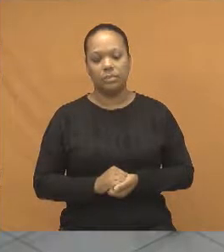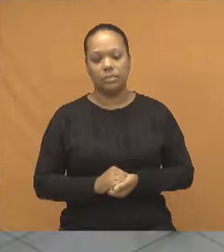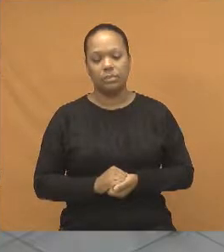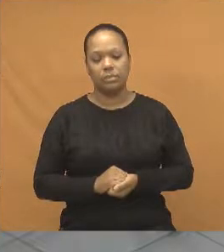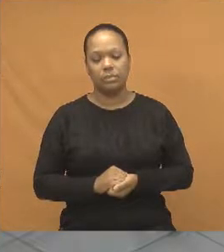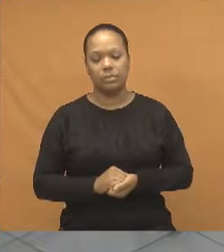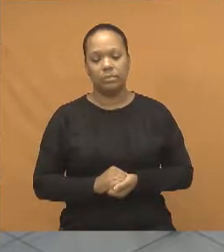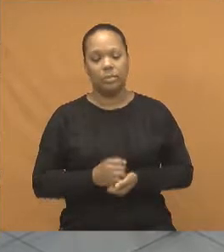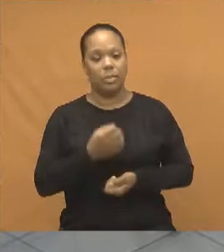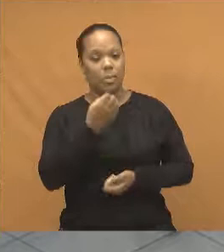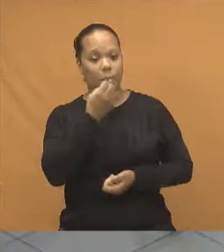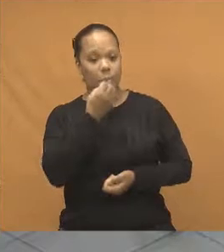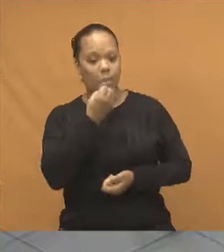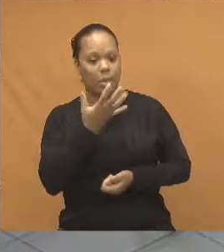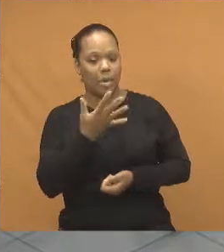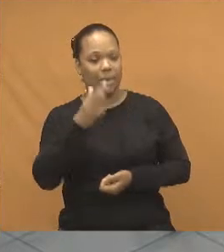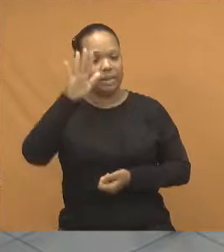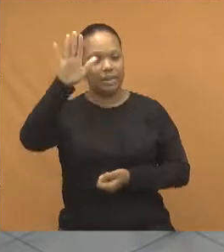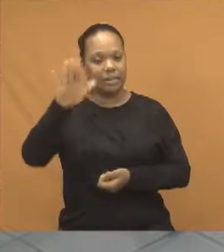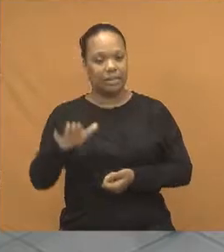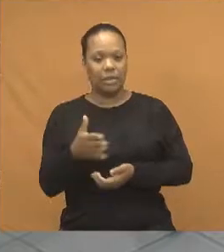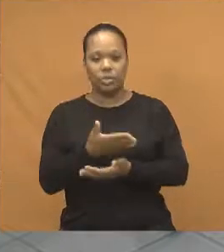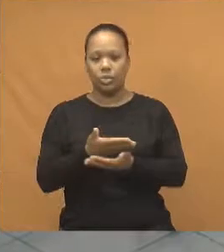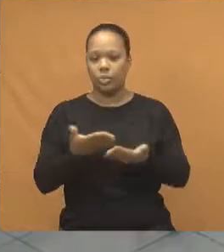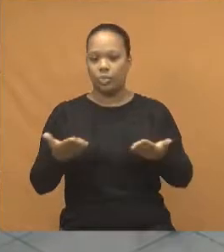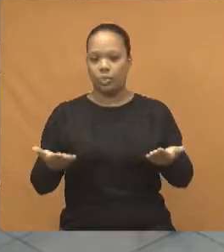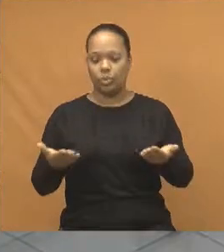Bom, boa tarde a todos.